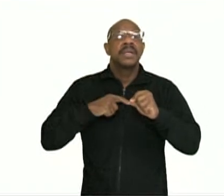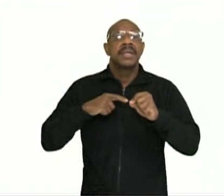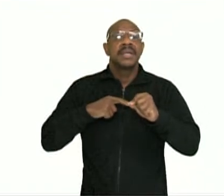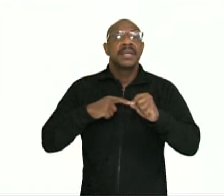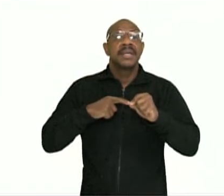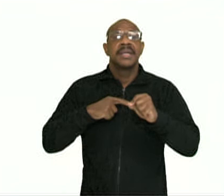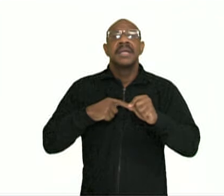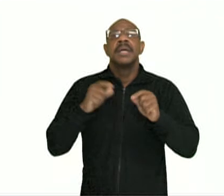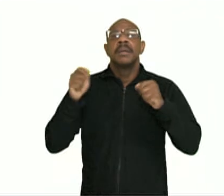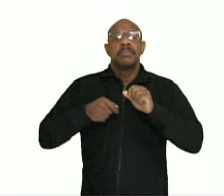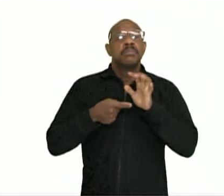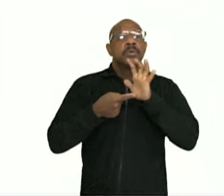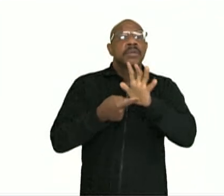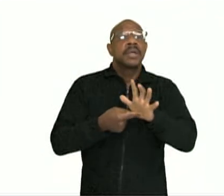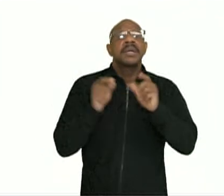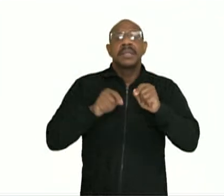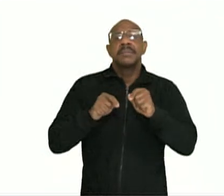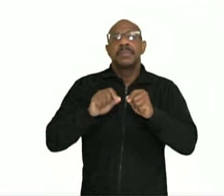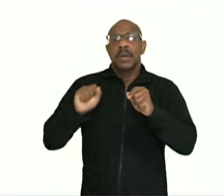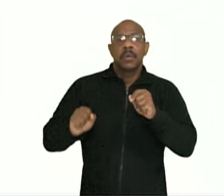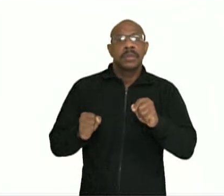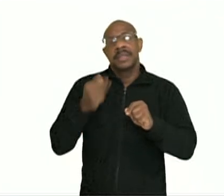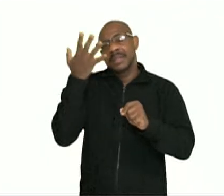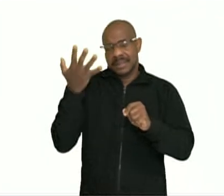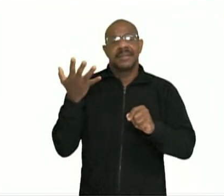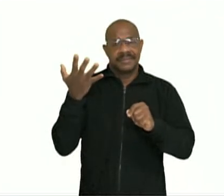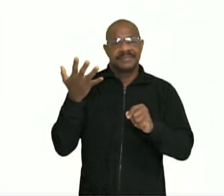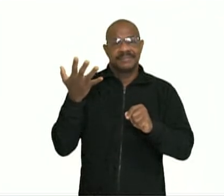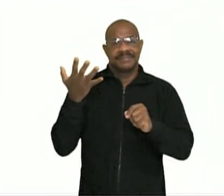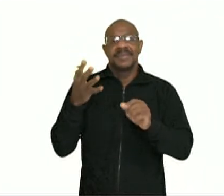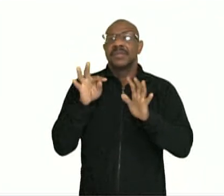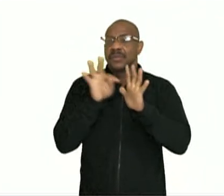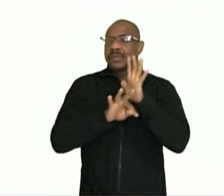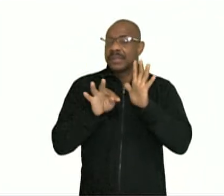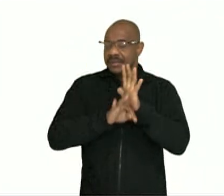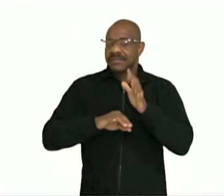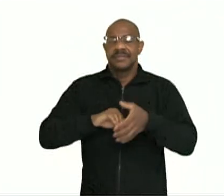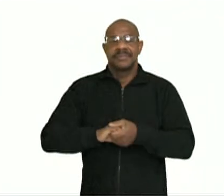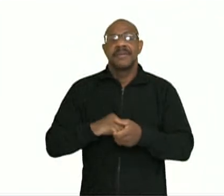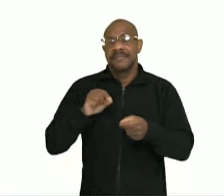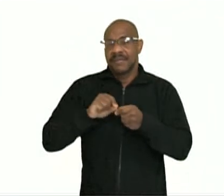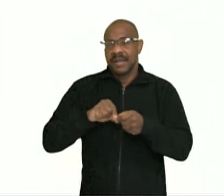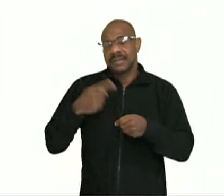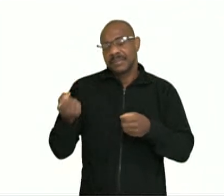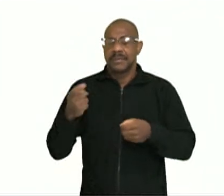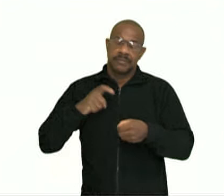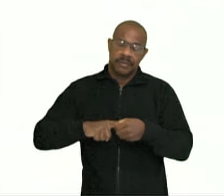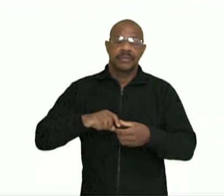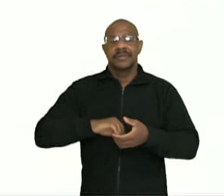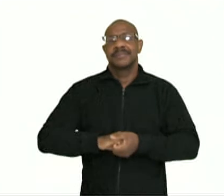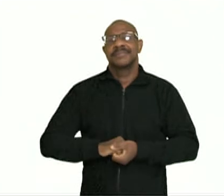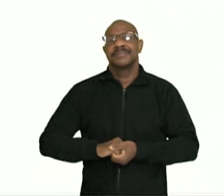ocorrerá no desenvolvimento do texto a seguir. Faz aí, que eu volto daqui a pouco conferir